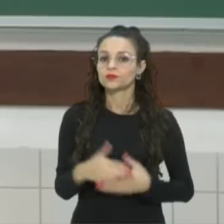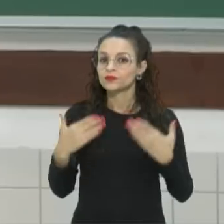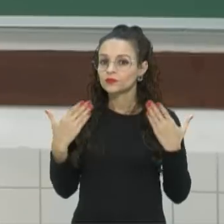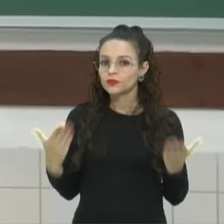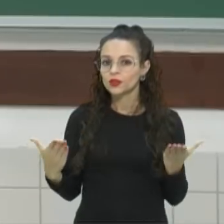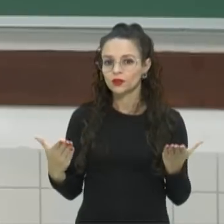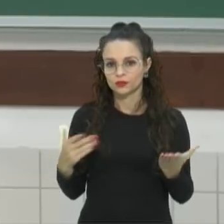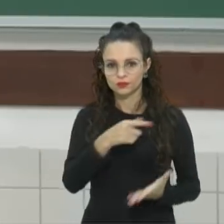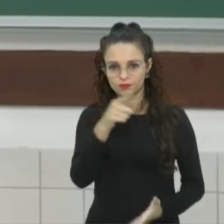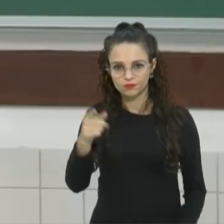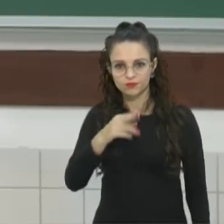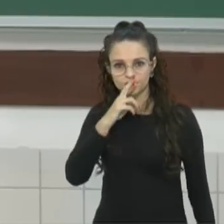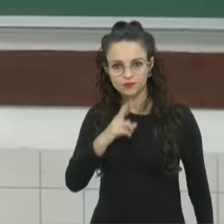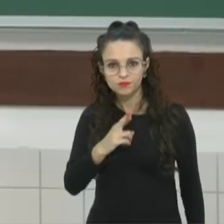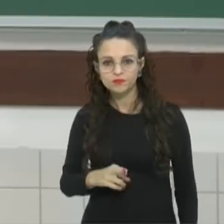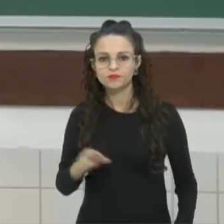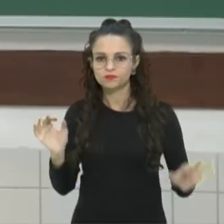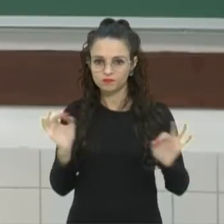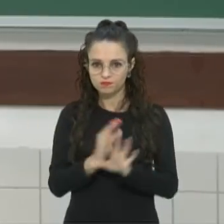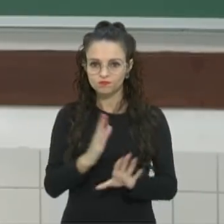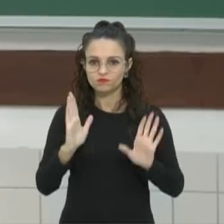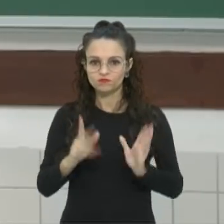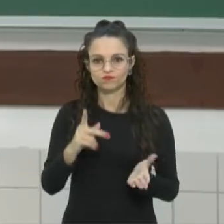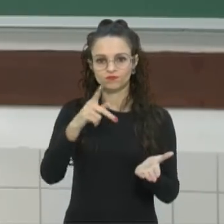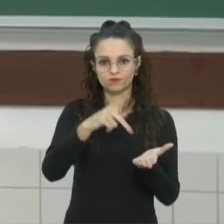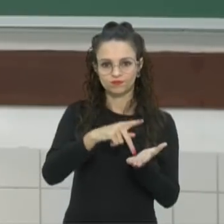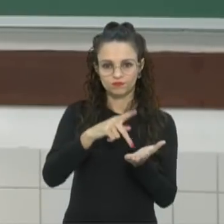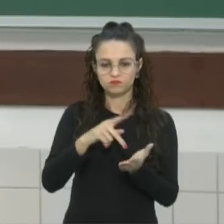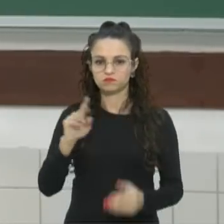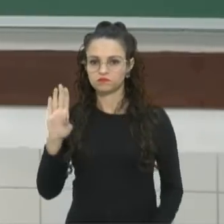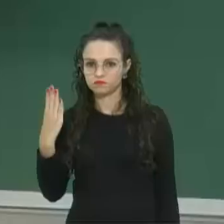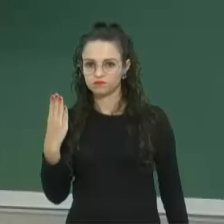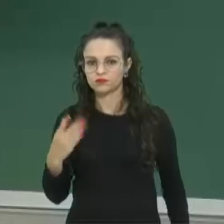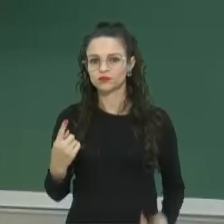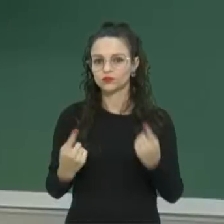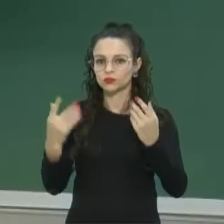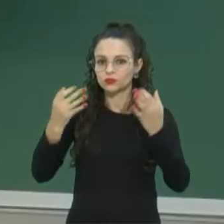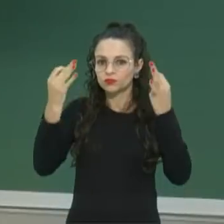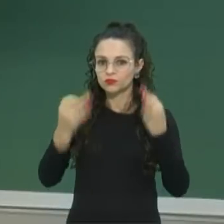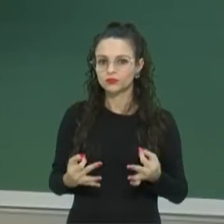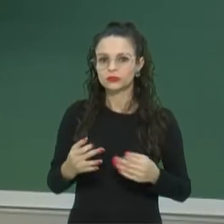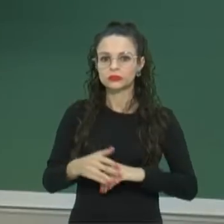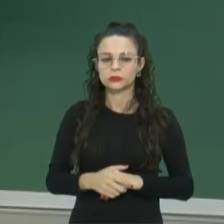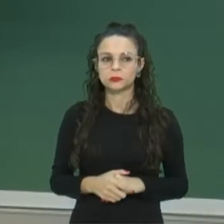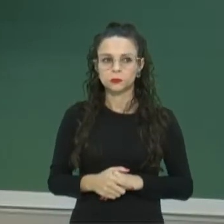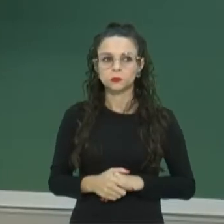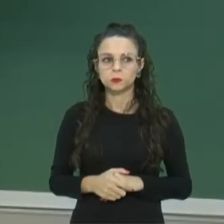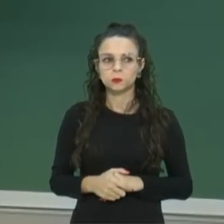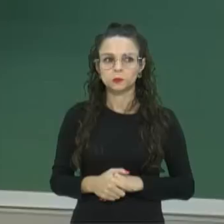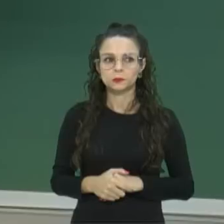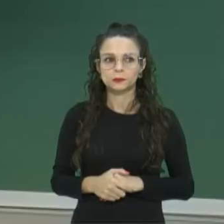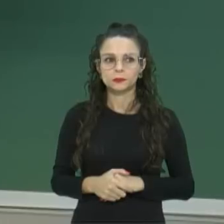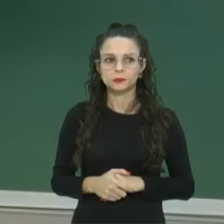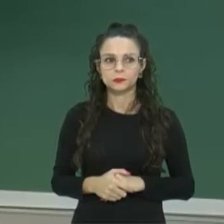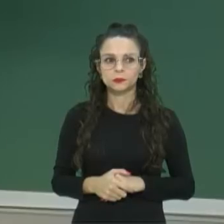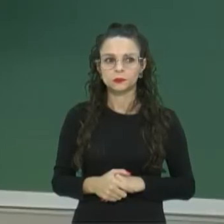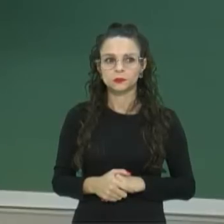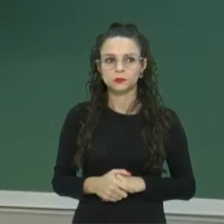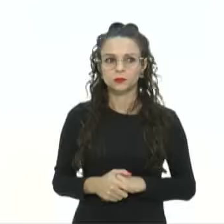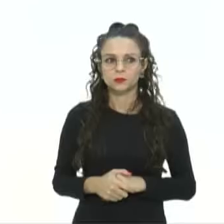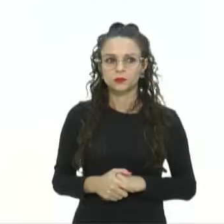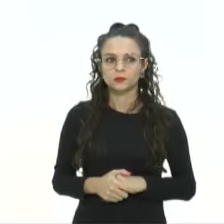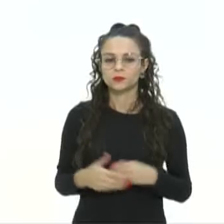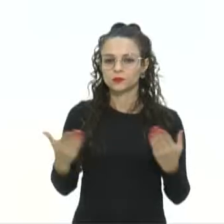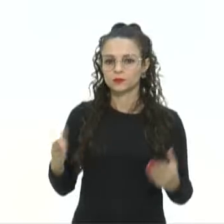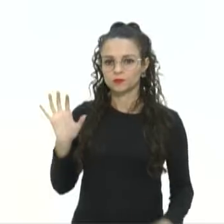Então, pessoal, vocês responderam lá as questões, certo, de verdadeiro e falso. Qual que seria a correta nessas questões? Eu já vou colocar essa questão aí na situação.